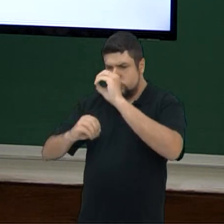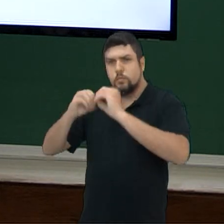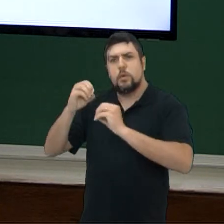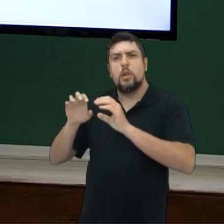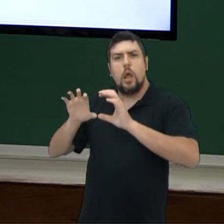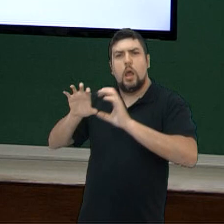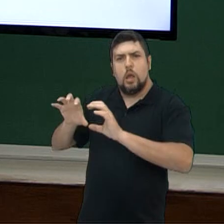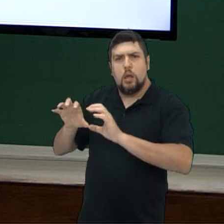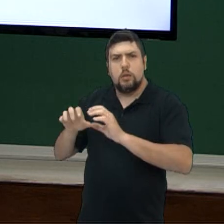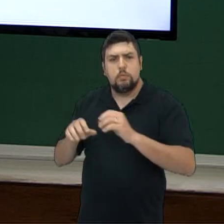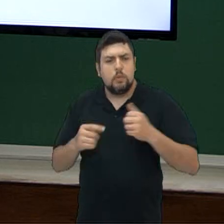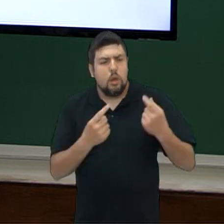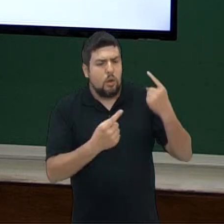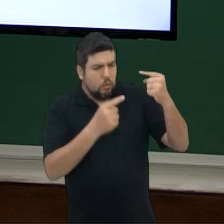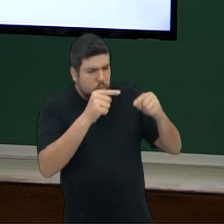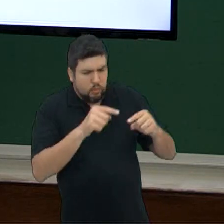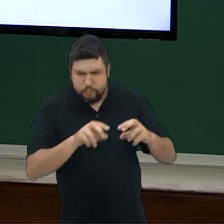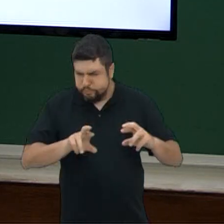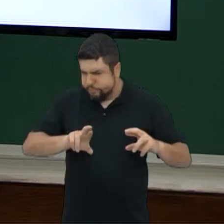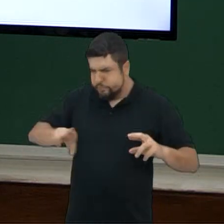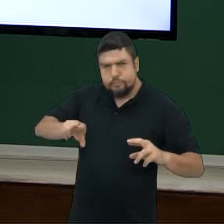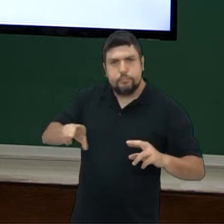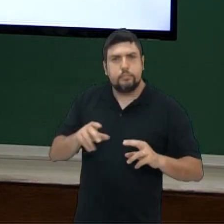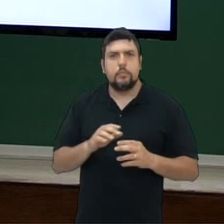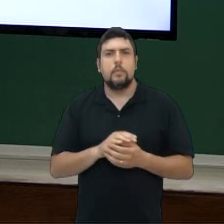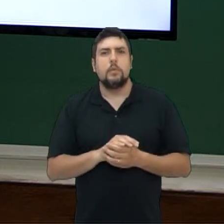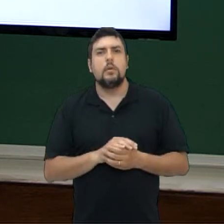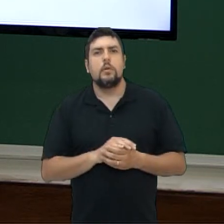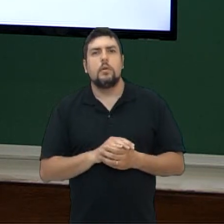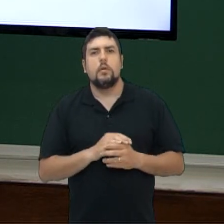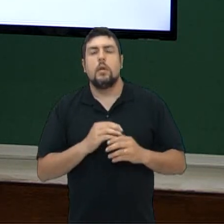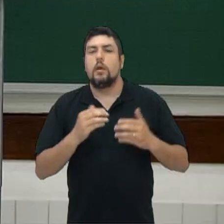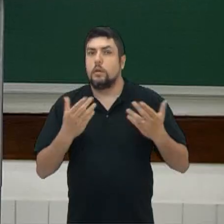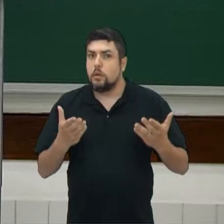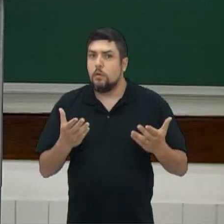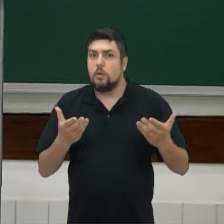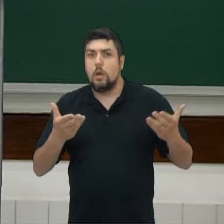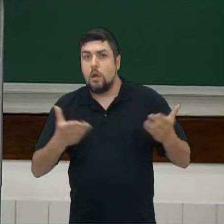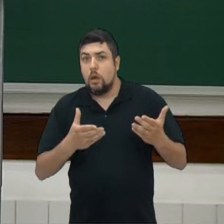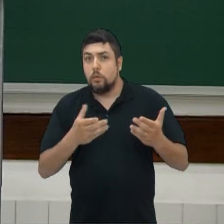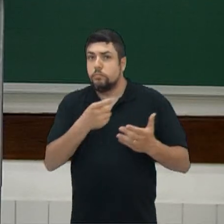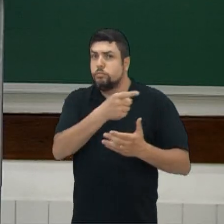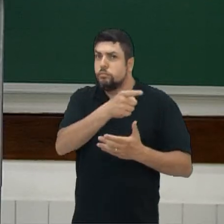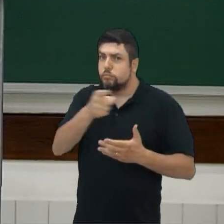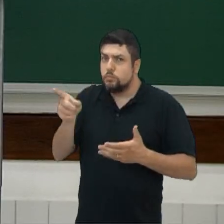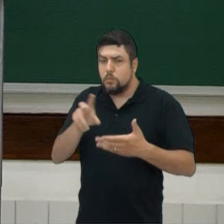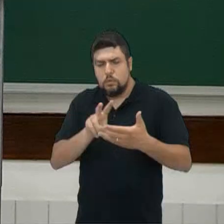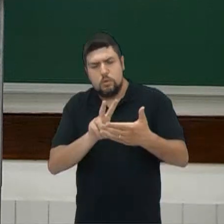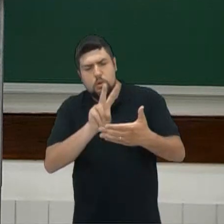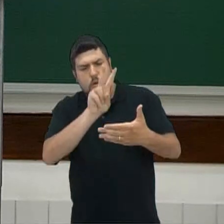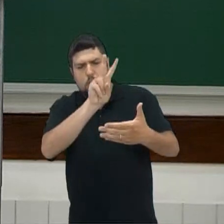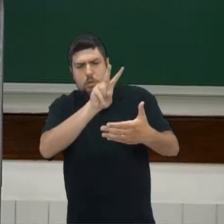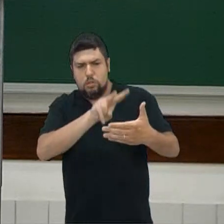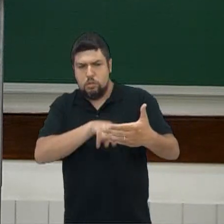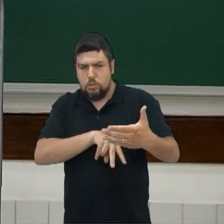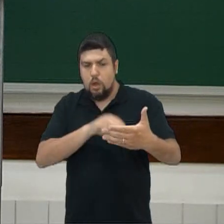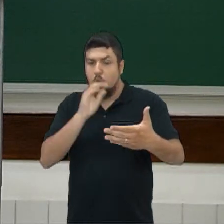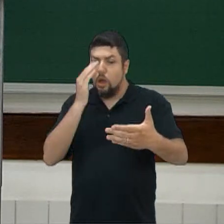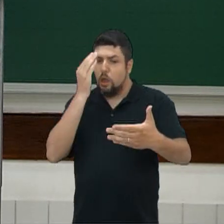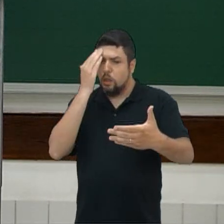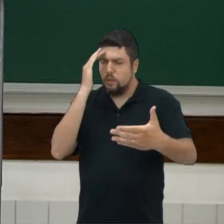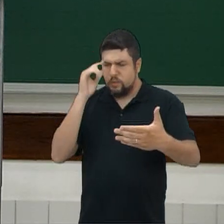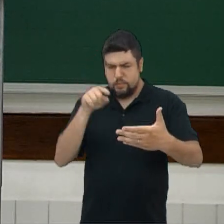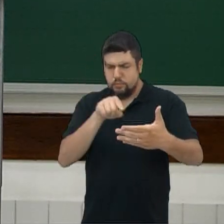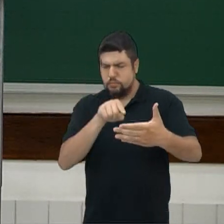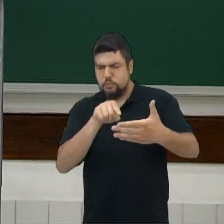dos compostos moleculares, beleza? A interpretação ela faz muita diferença